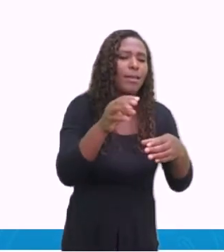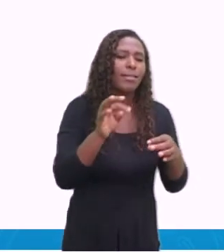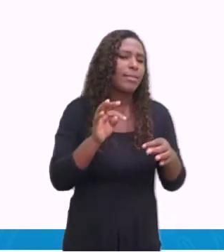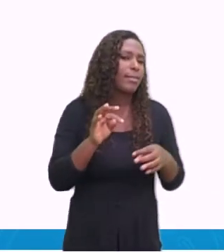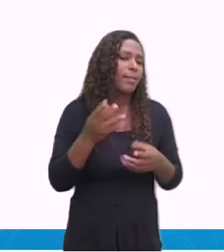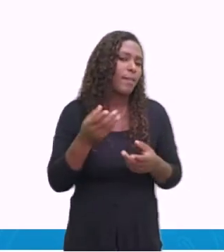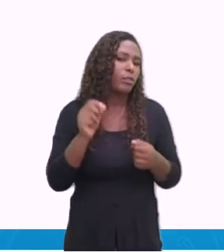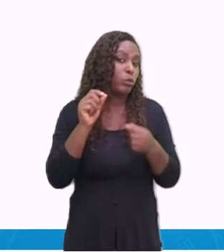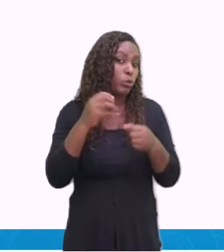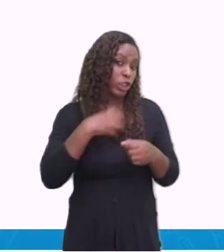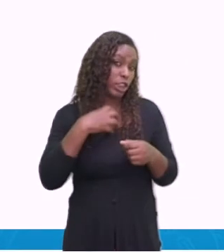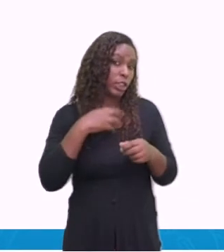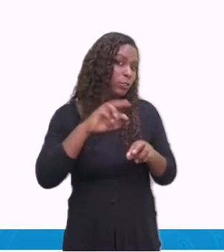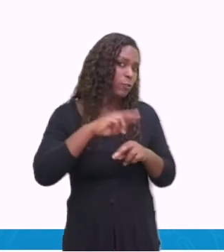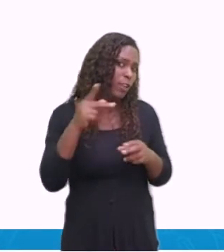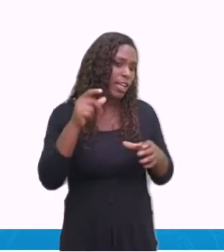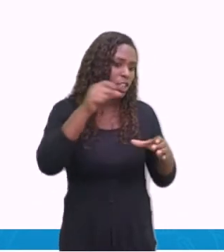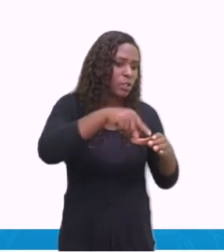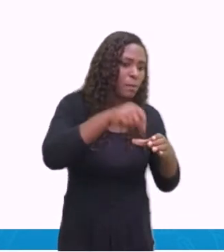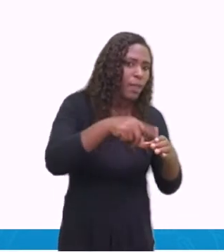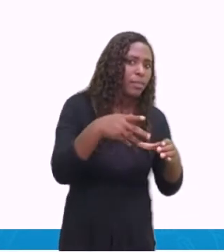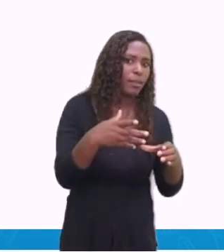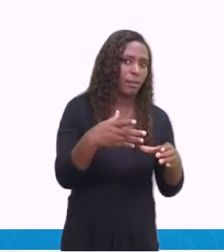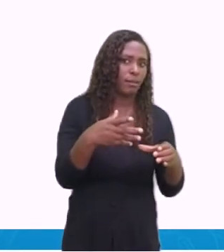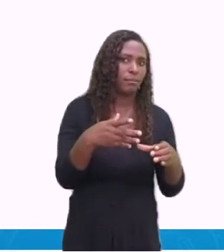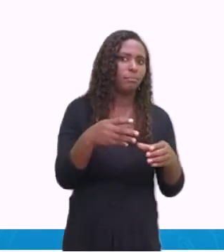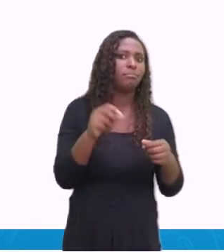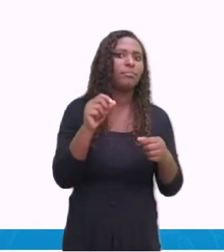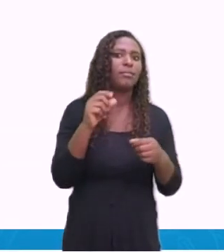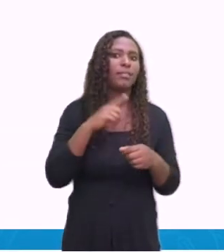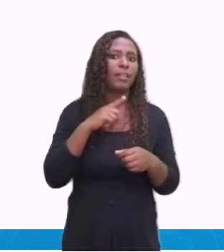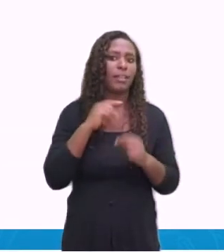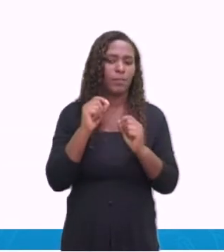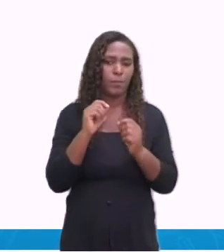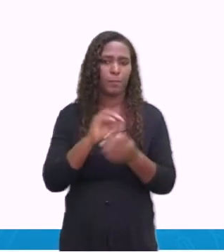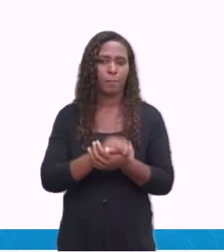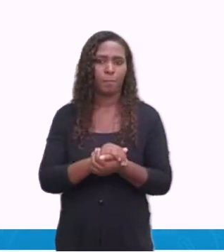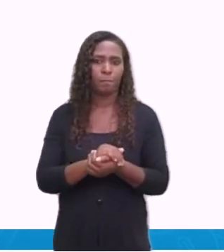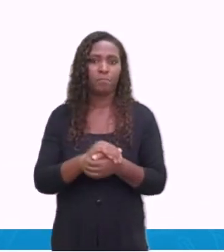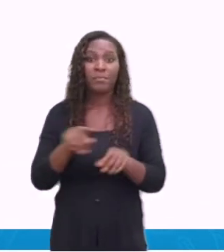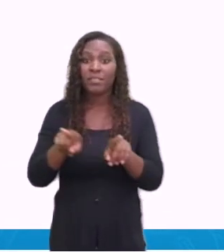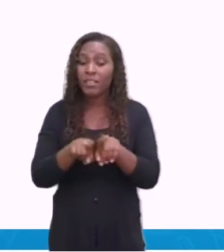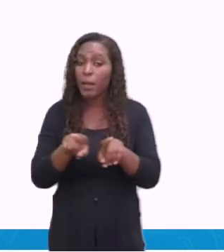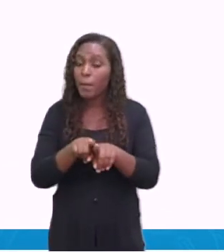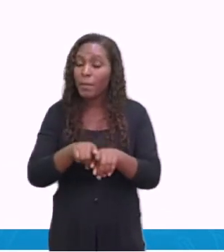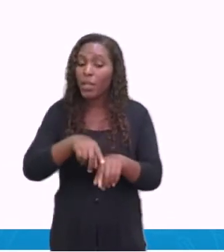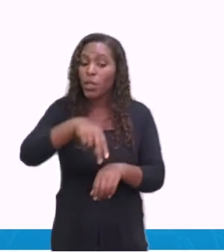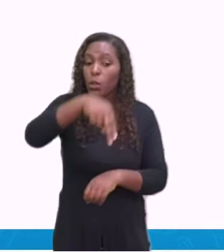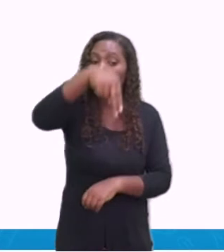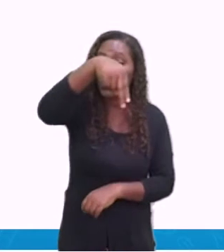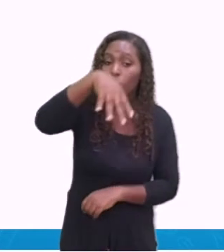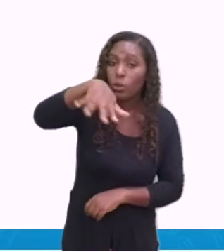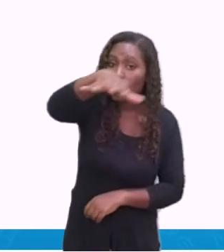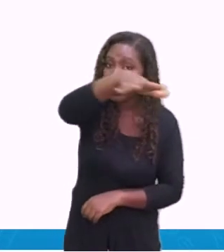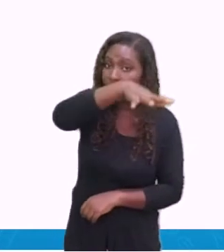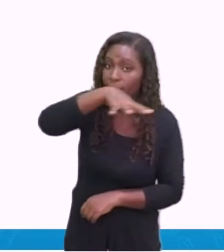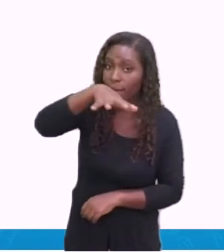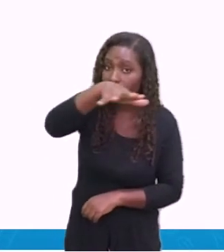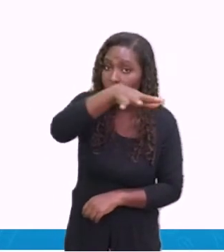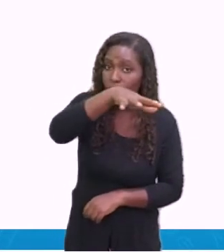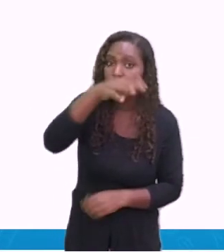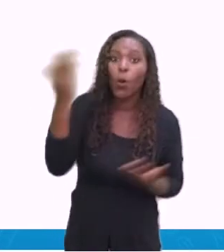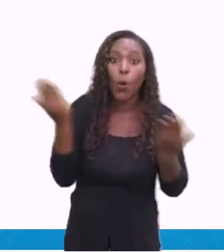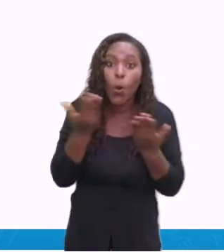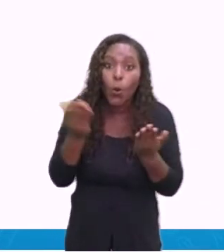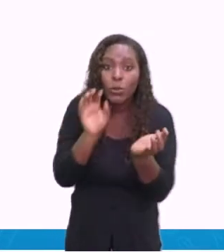no litoral paulista e no litoral do Nordeste, atual estado do